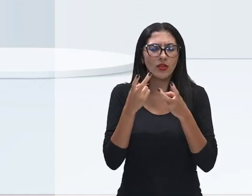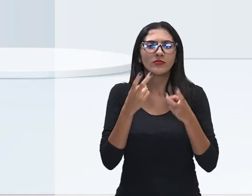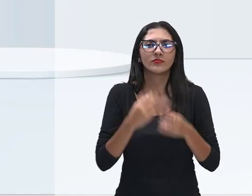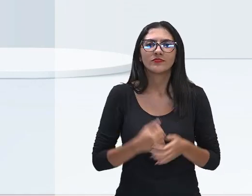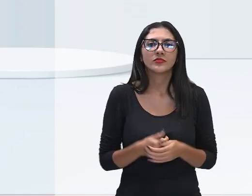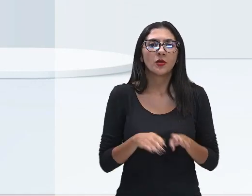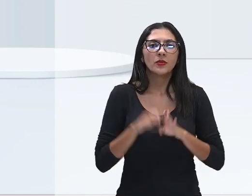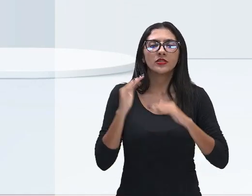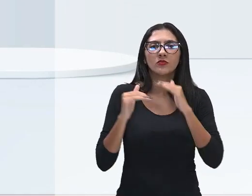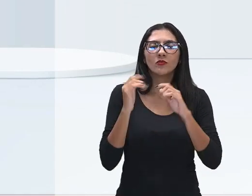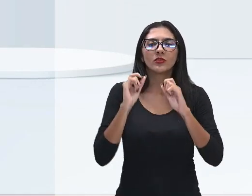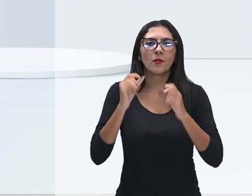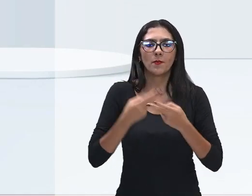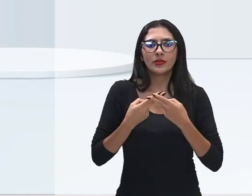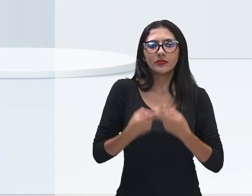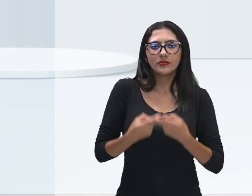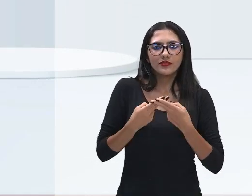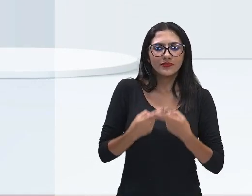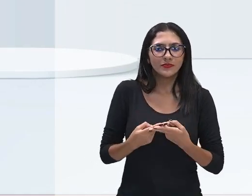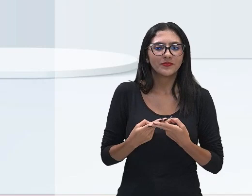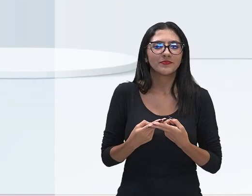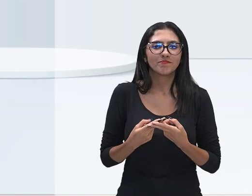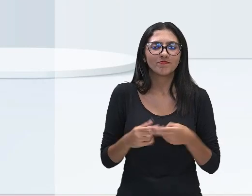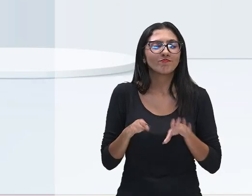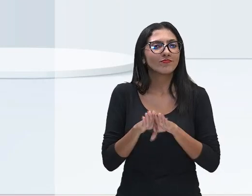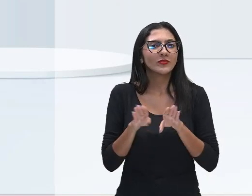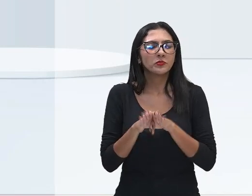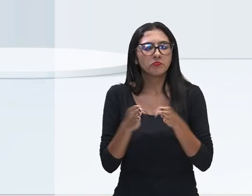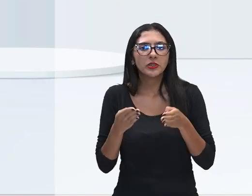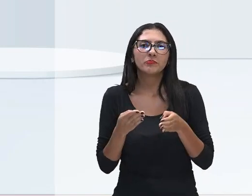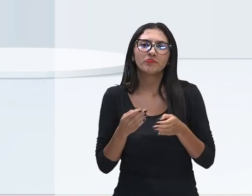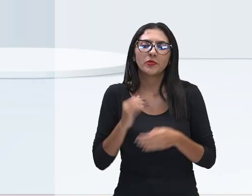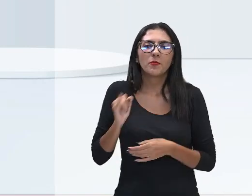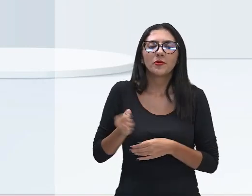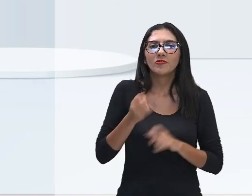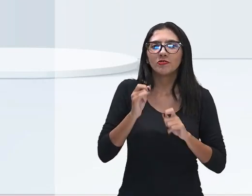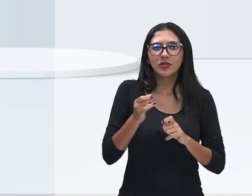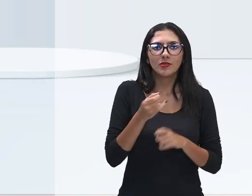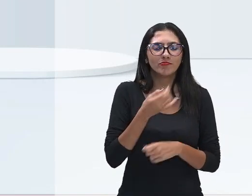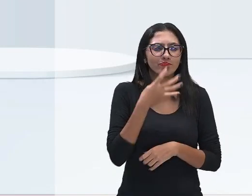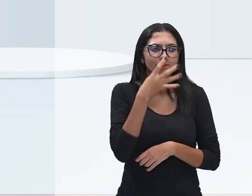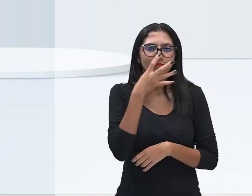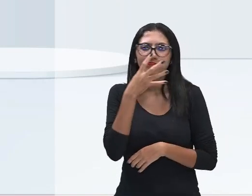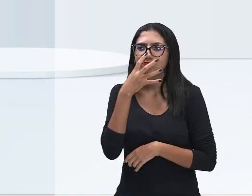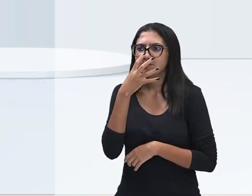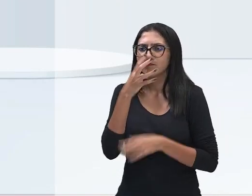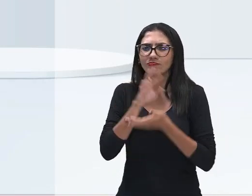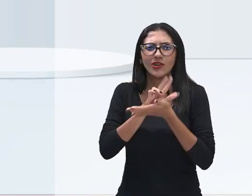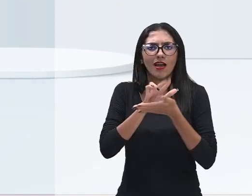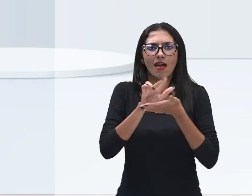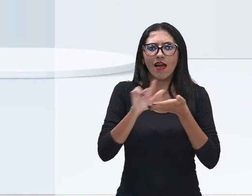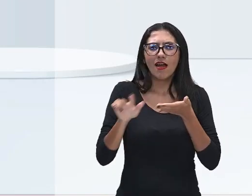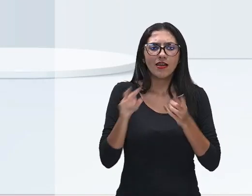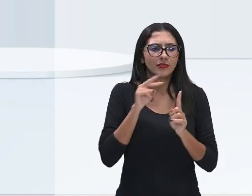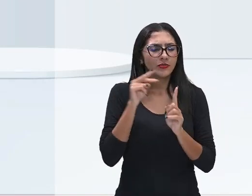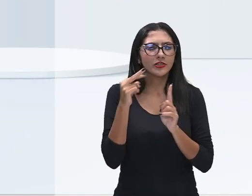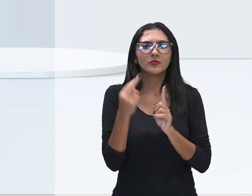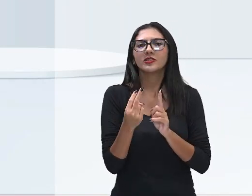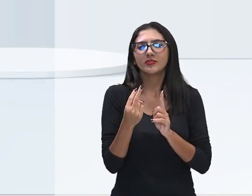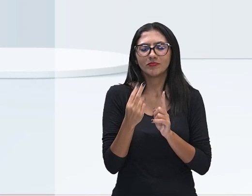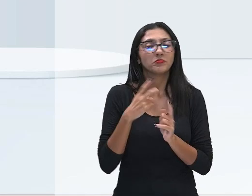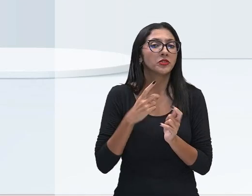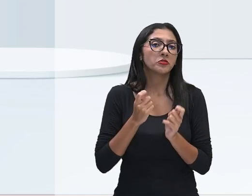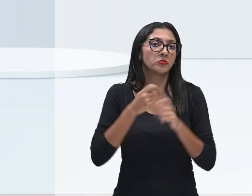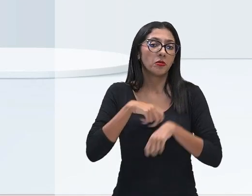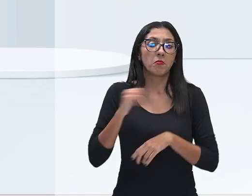Desenvolver a paciência e aprender também a apreciar diferentes perspectivas, para que a gente possa passar por essa